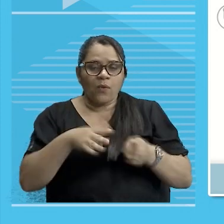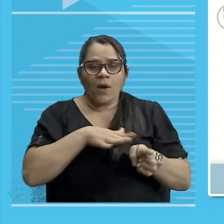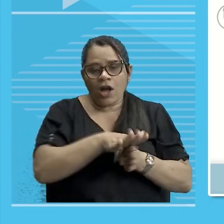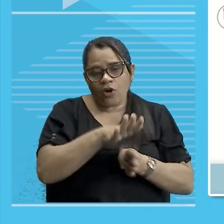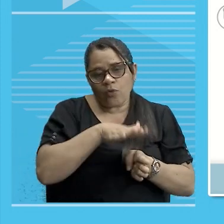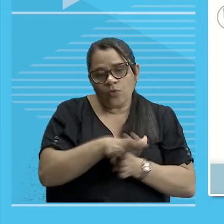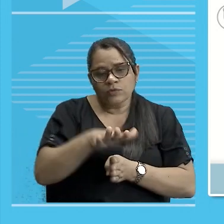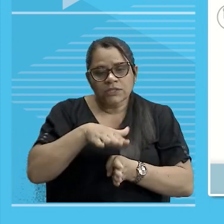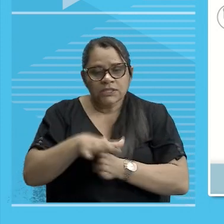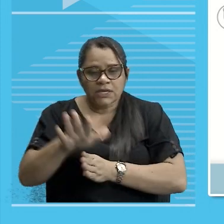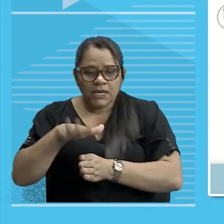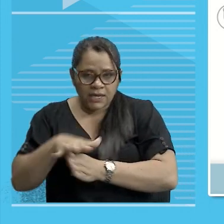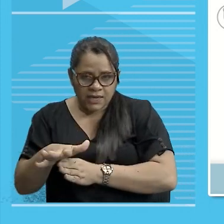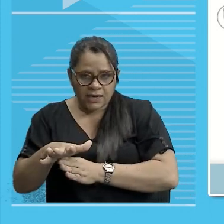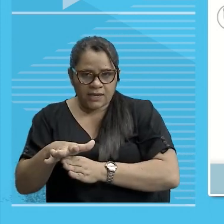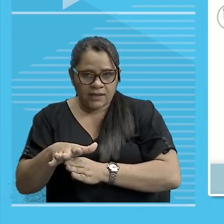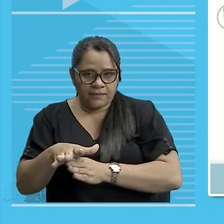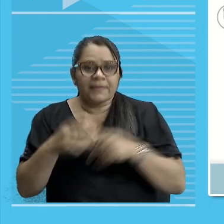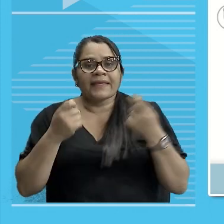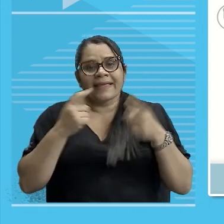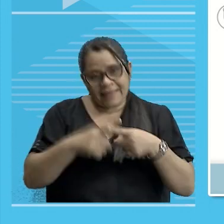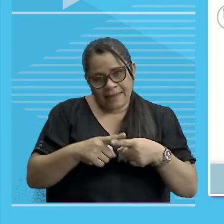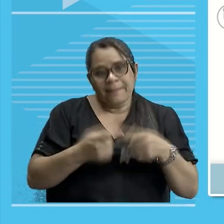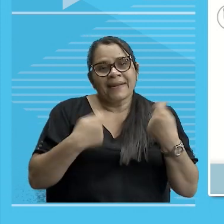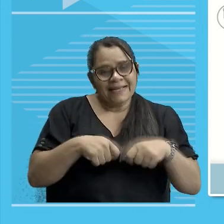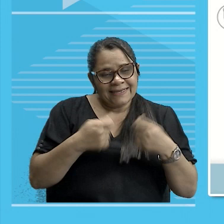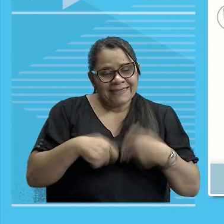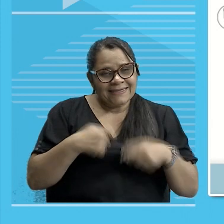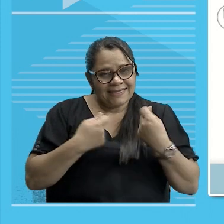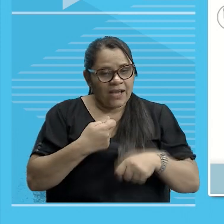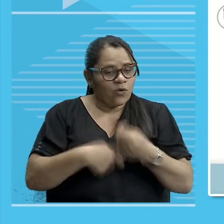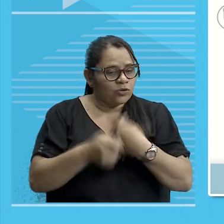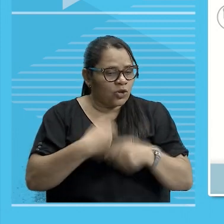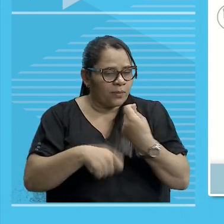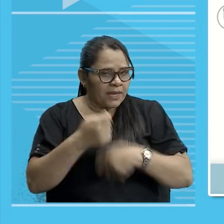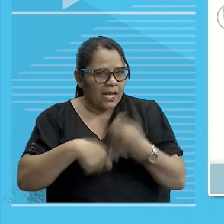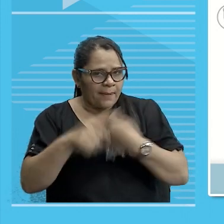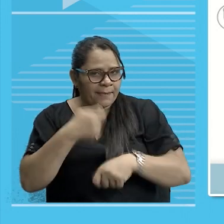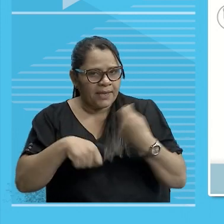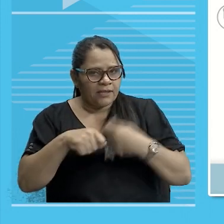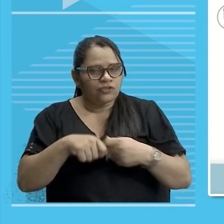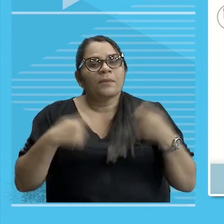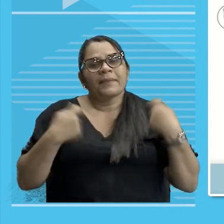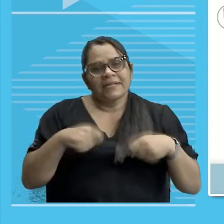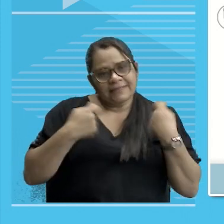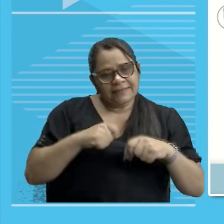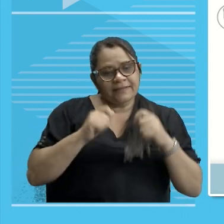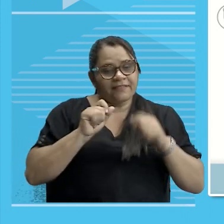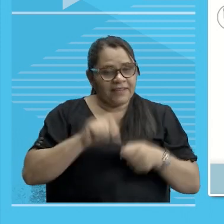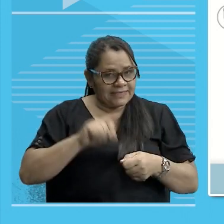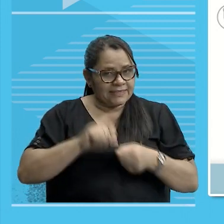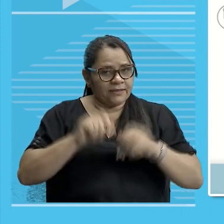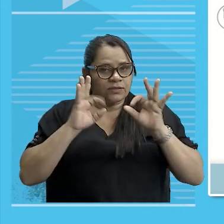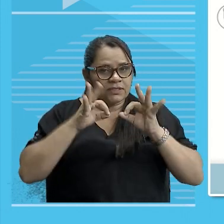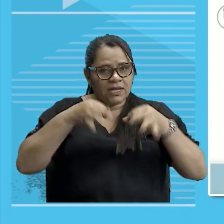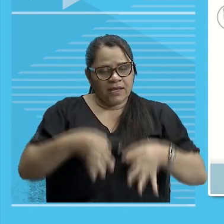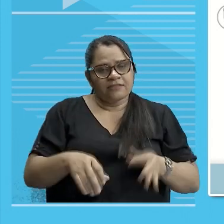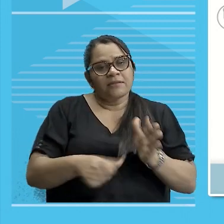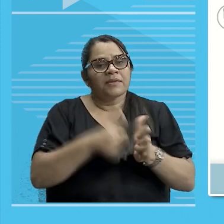que economicamente mais vantajoso fazer o certo Logo na primeira vez